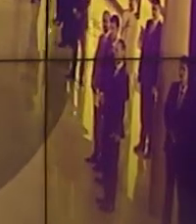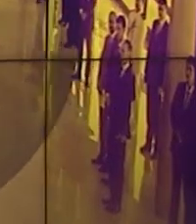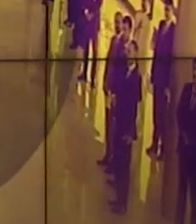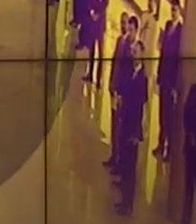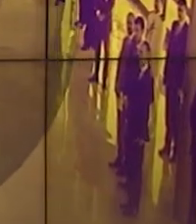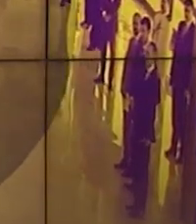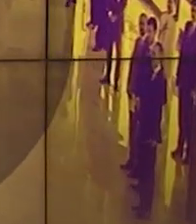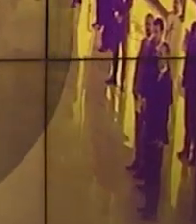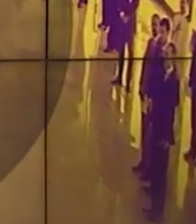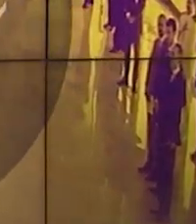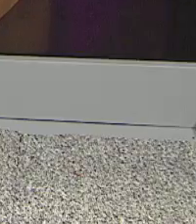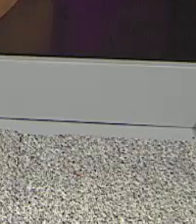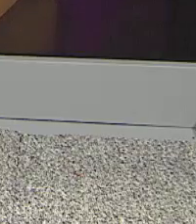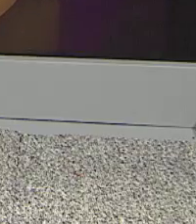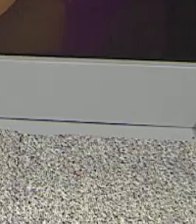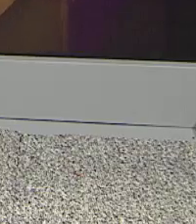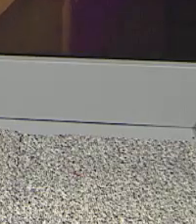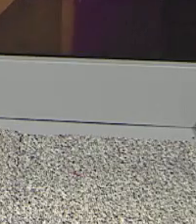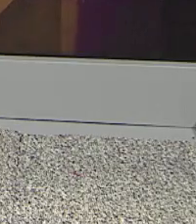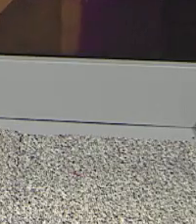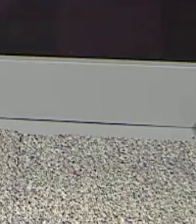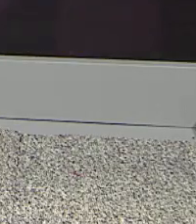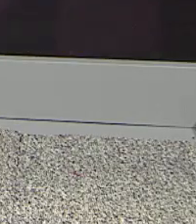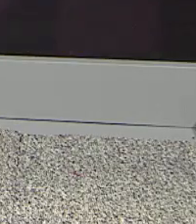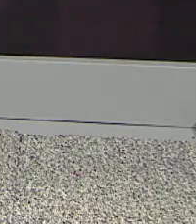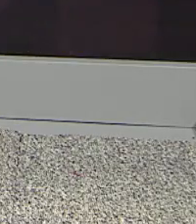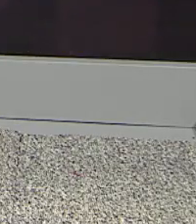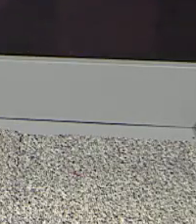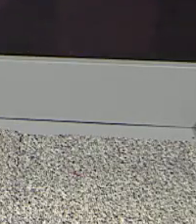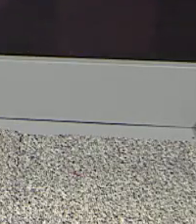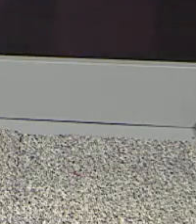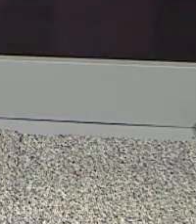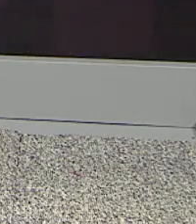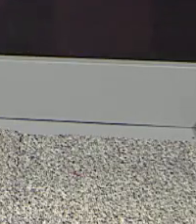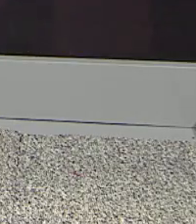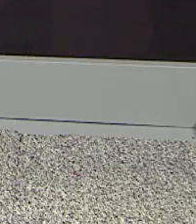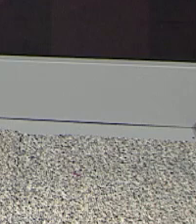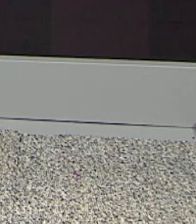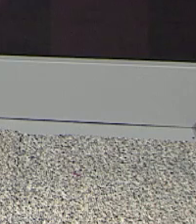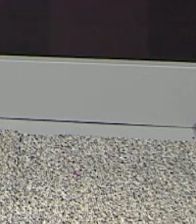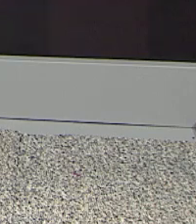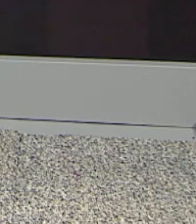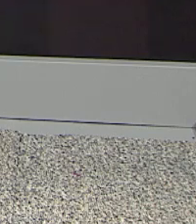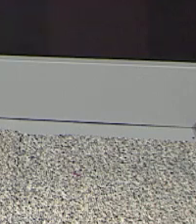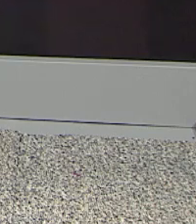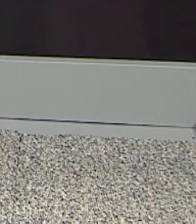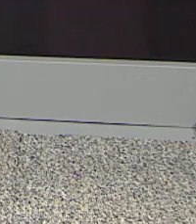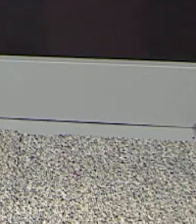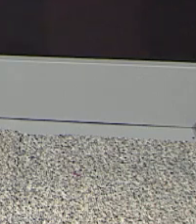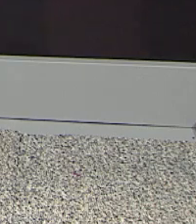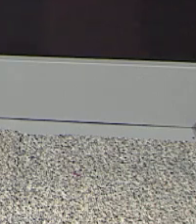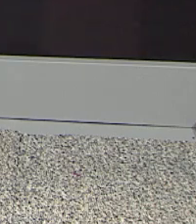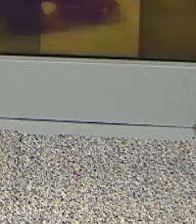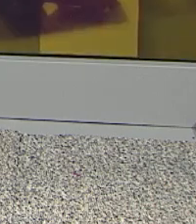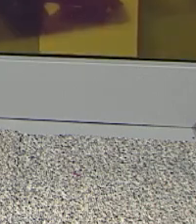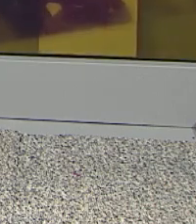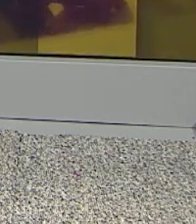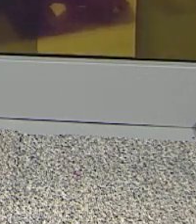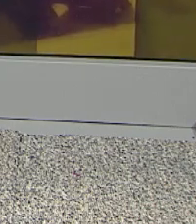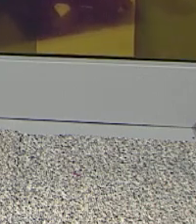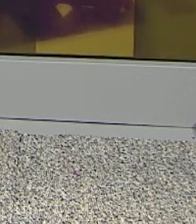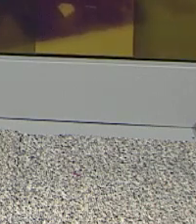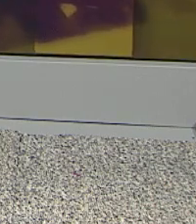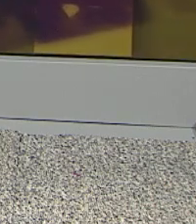Automóvel em São Paulo. Durante o evento, foi assinado o decreto que estabelece requisitos para a comercialização de veículos no